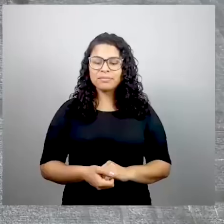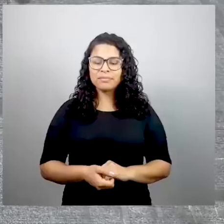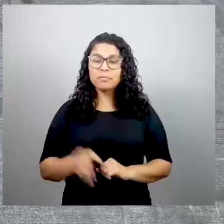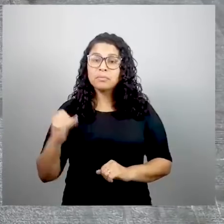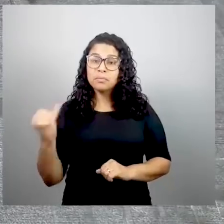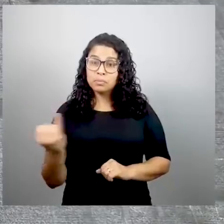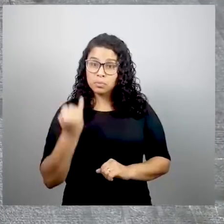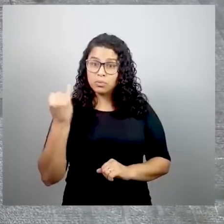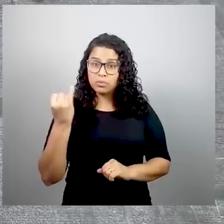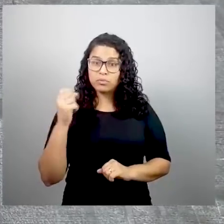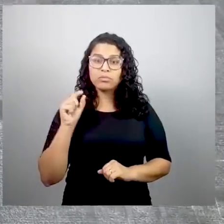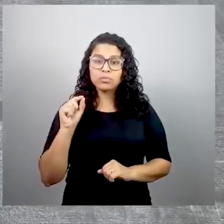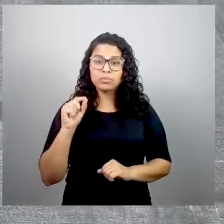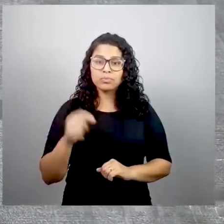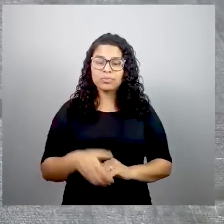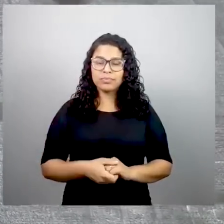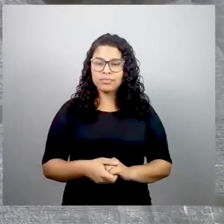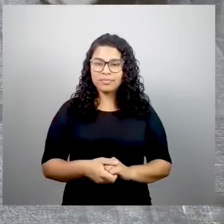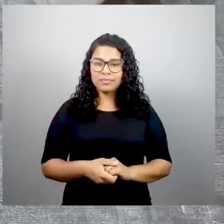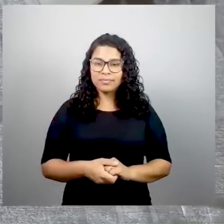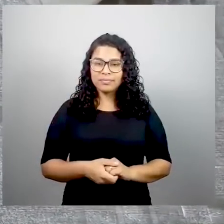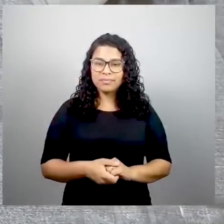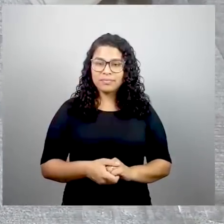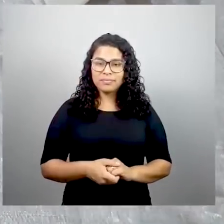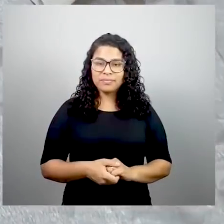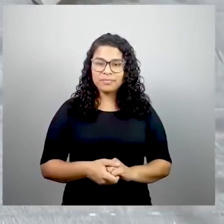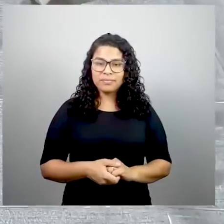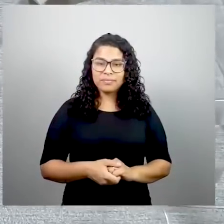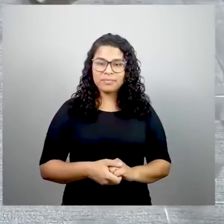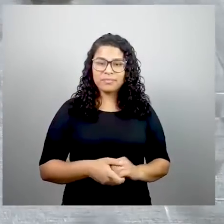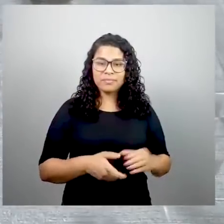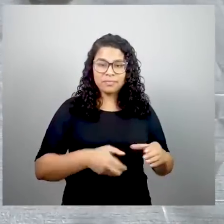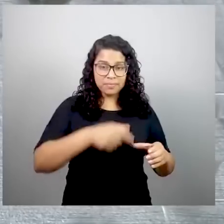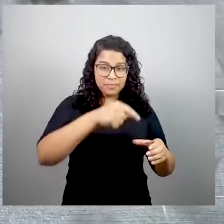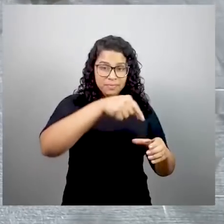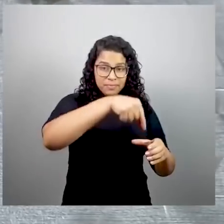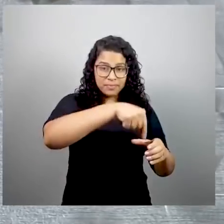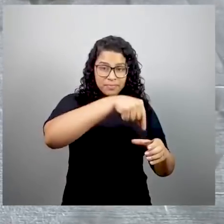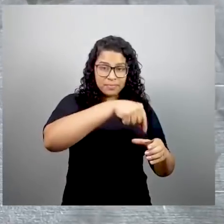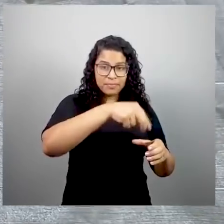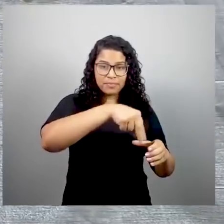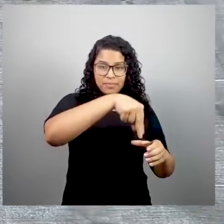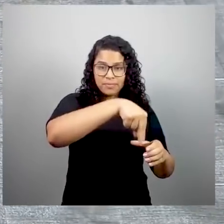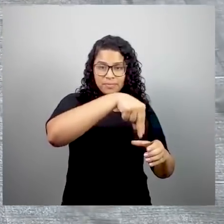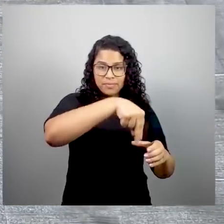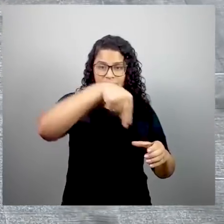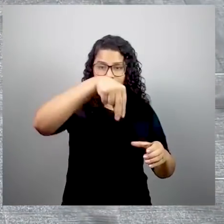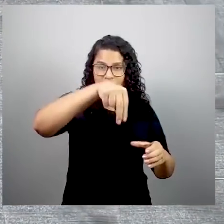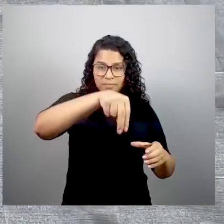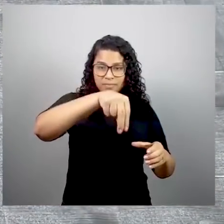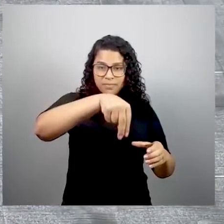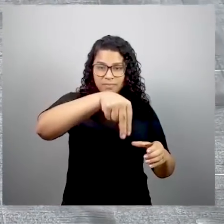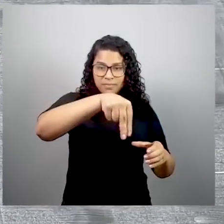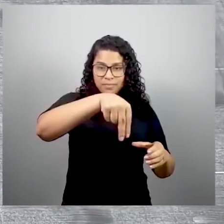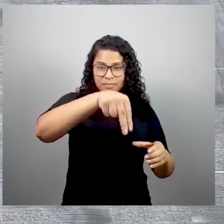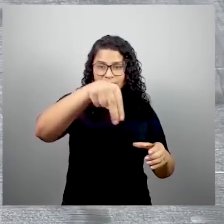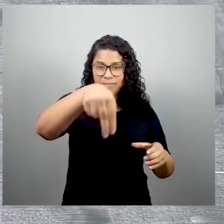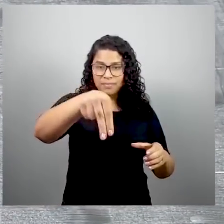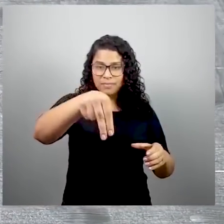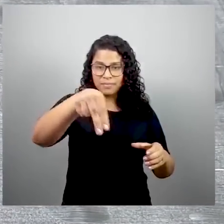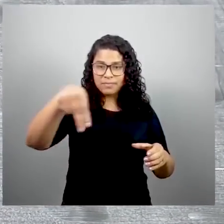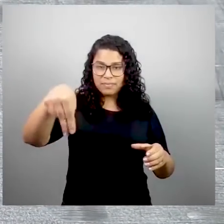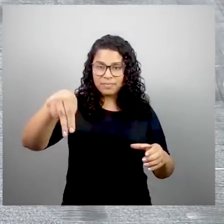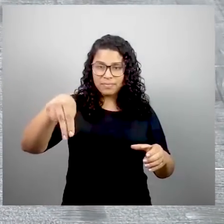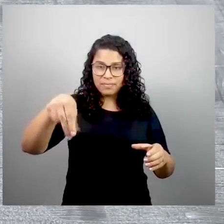Importante, olha, com o pincel, a gente vai colocar um pouco de tinta em cima de cada pedacinho